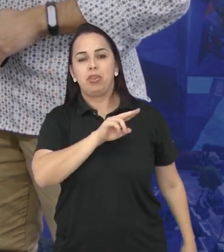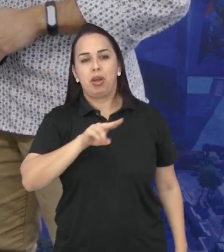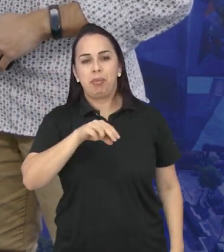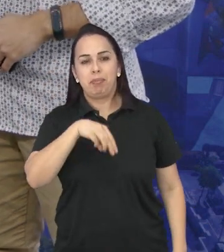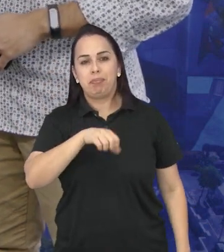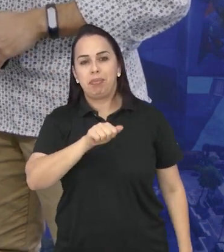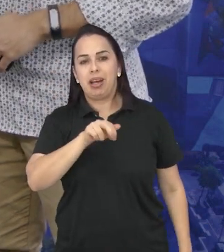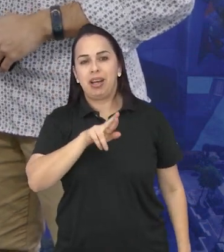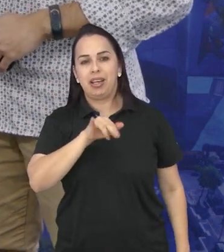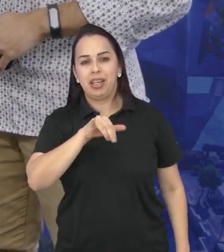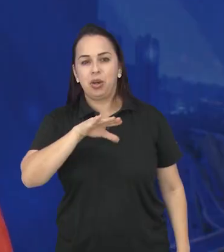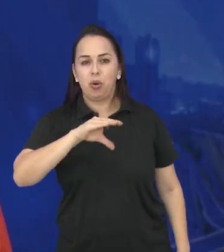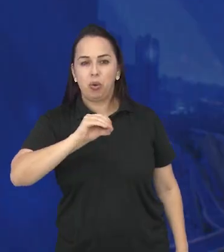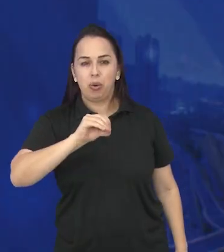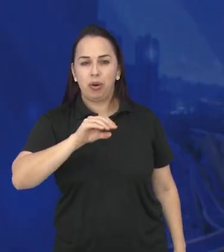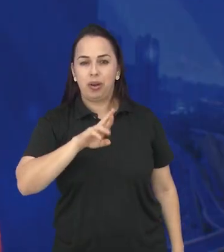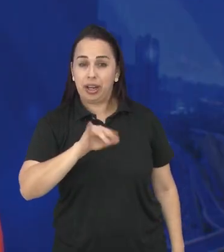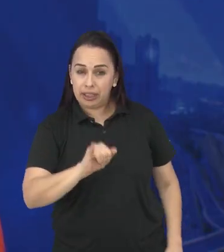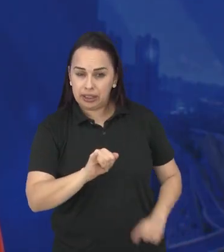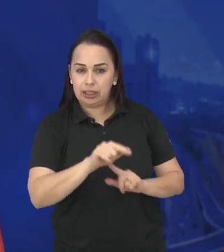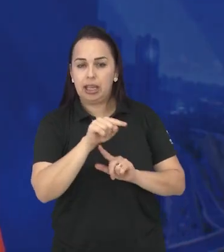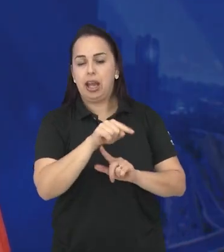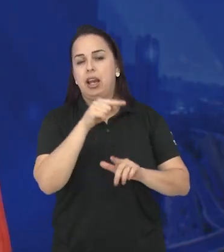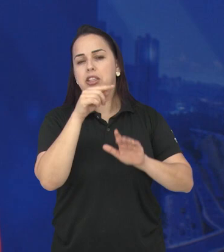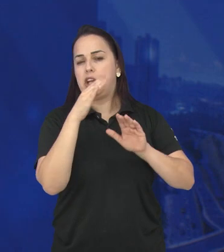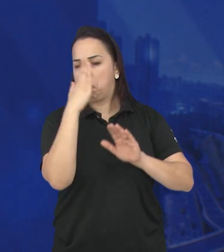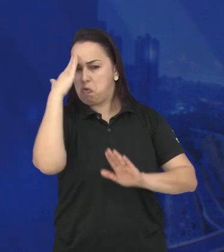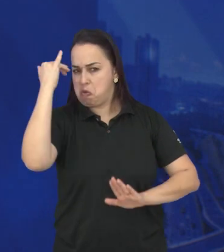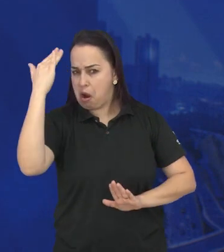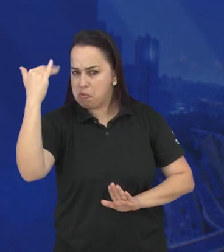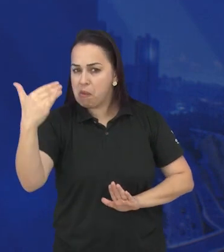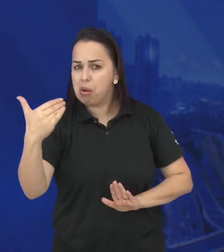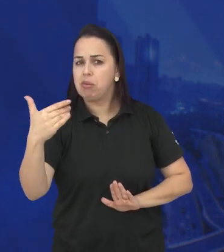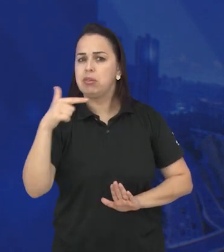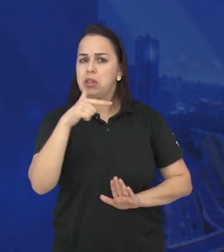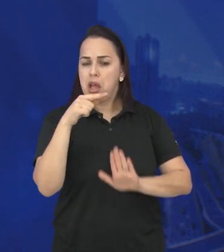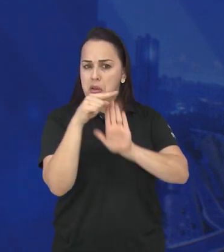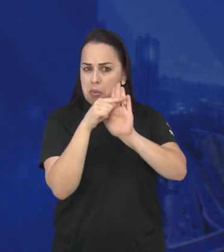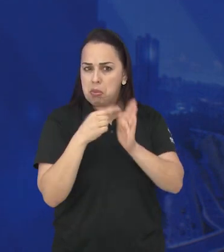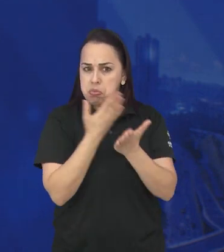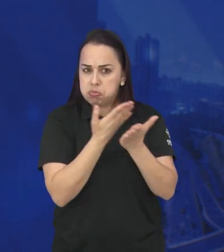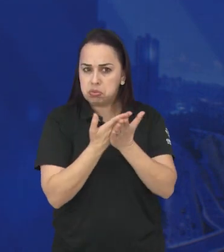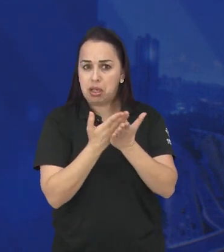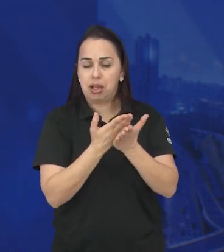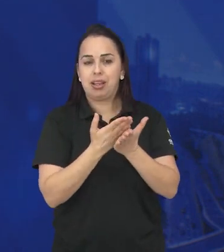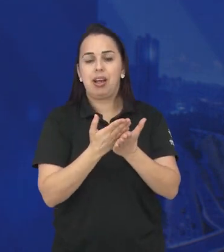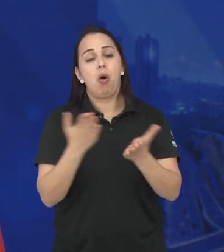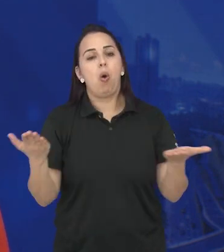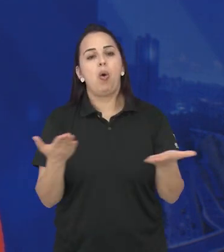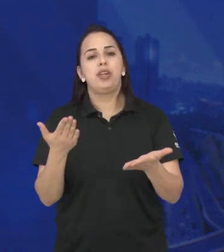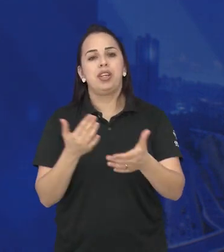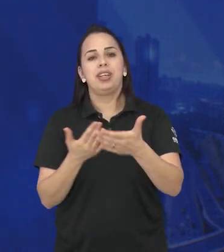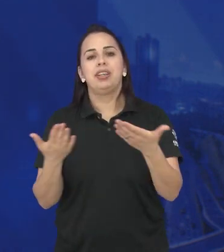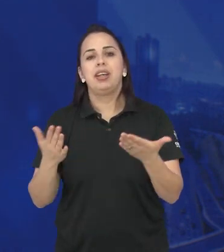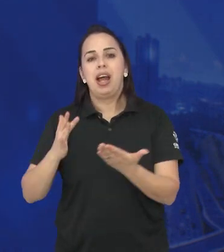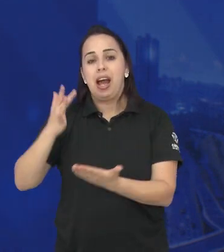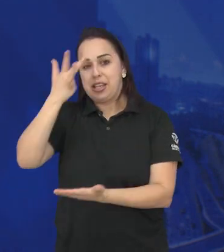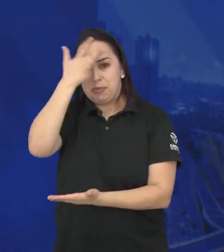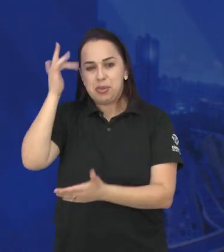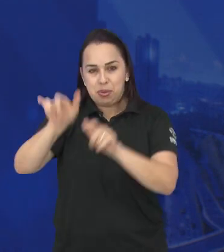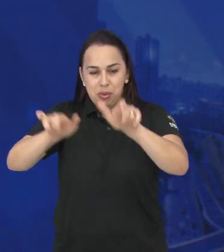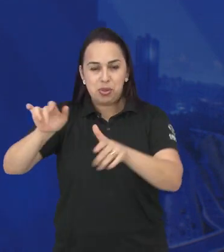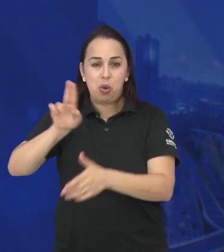Curie, que é Uhum. a mais conhecida de todas, descobriu a radioatividade. Mas hoje todo mundo usa celular, tem acesso